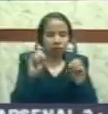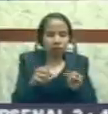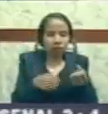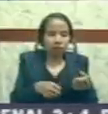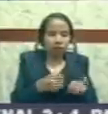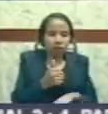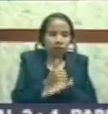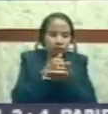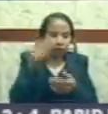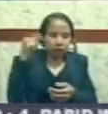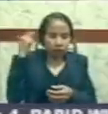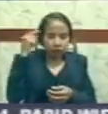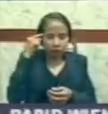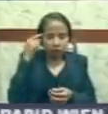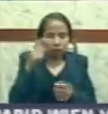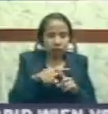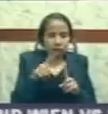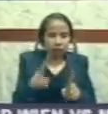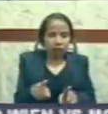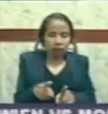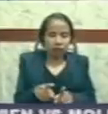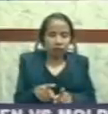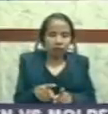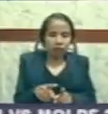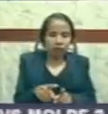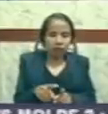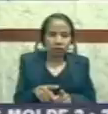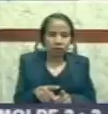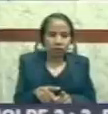governo, mas bem,